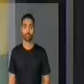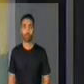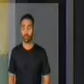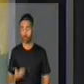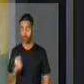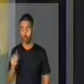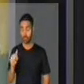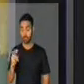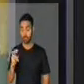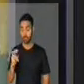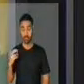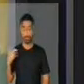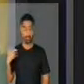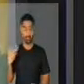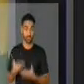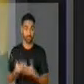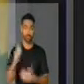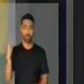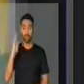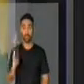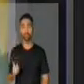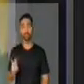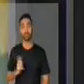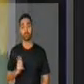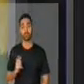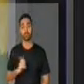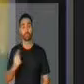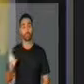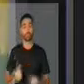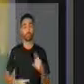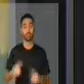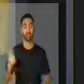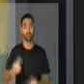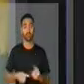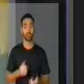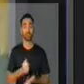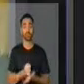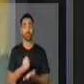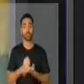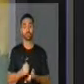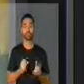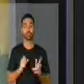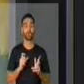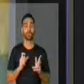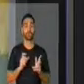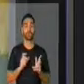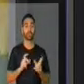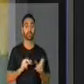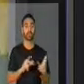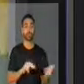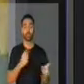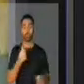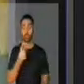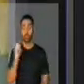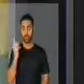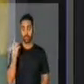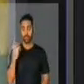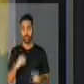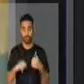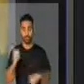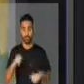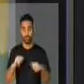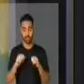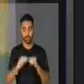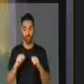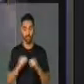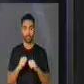Desde 2005, o Brasil tem uma política de atenção oncológica. A última avaliação desta política foi realizada em